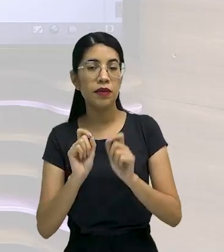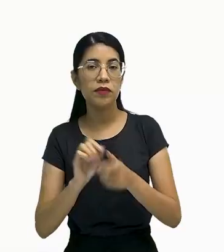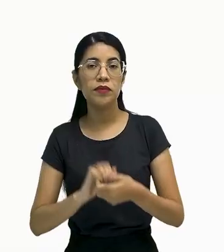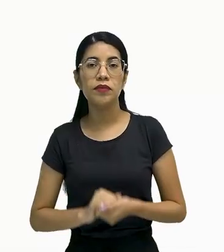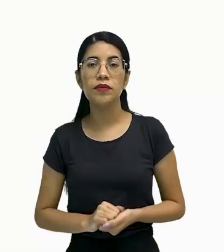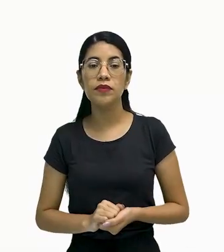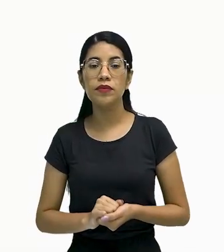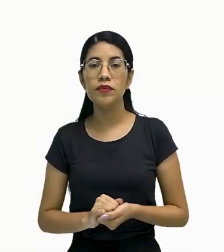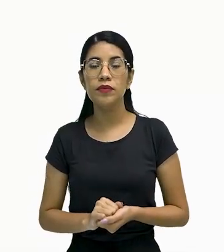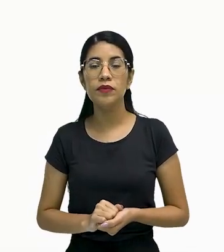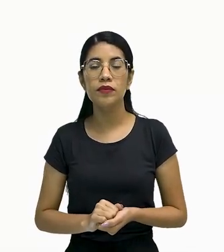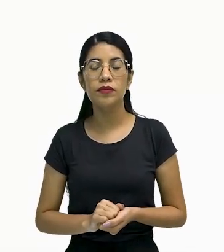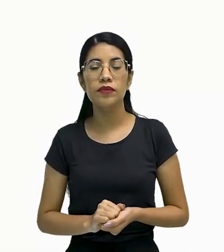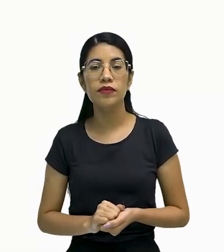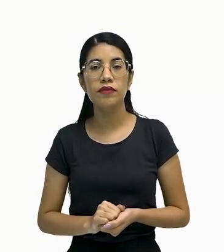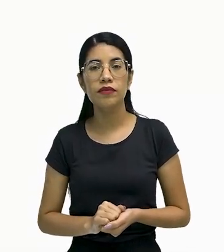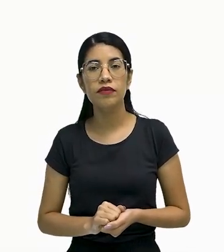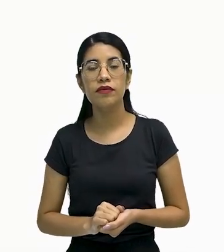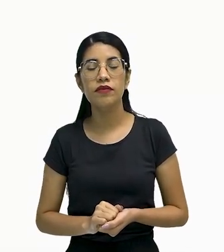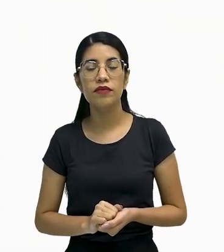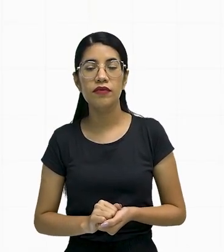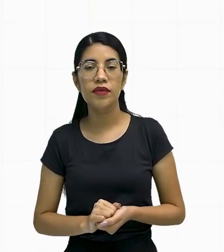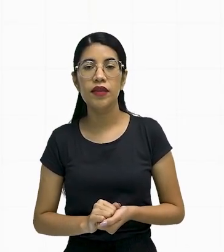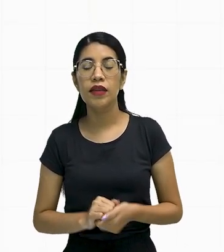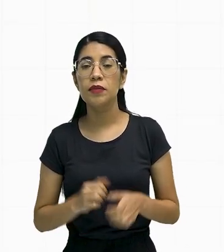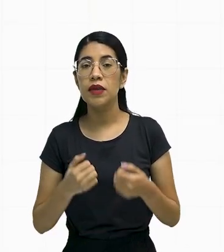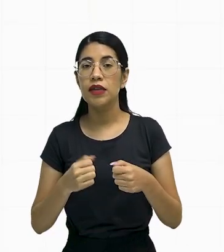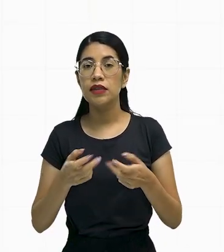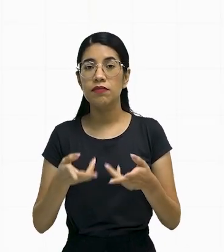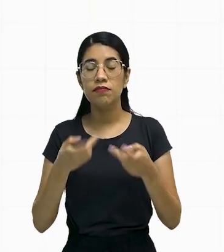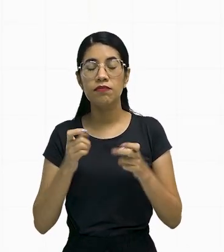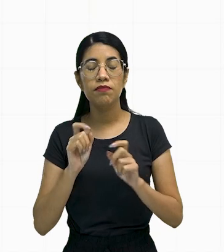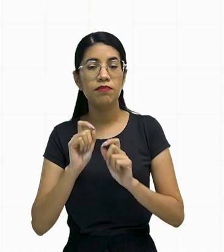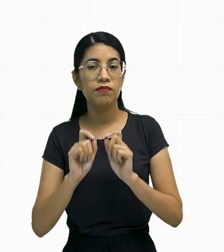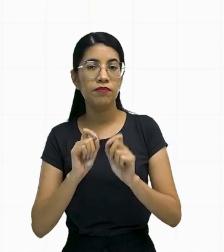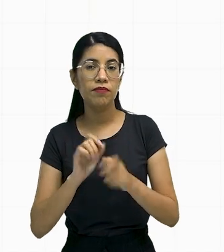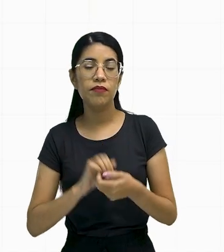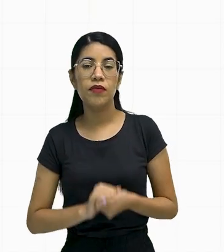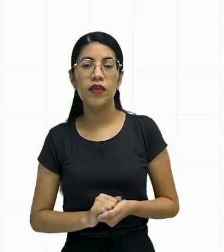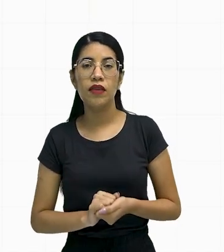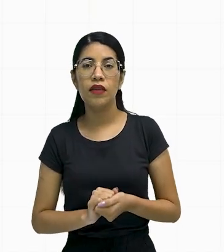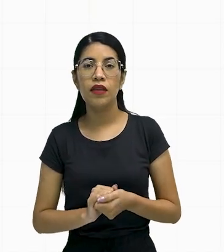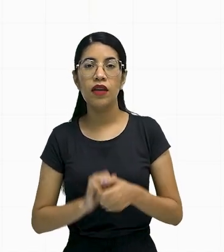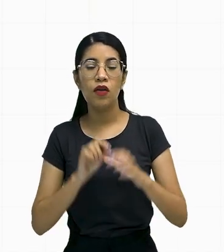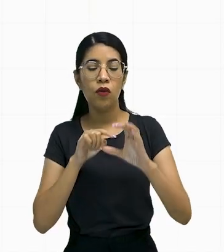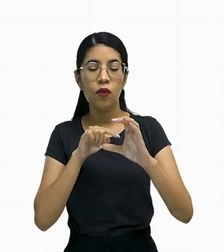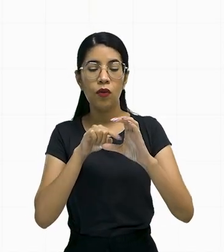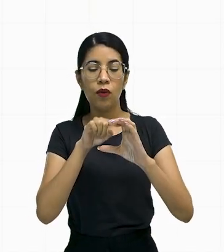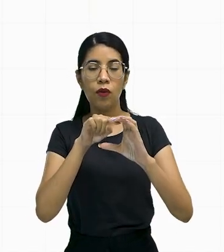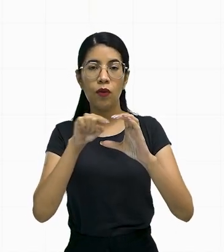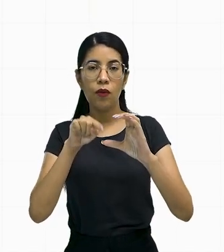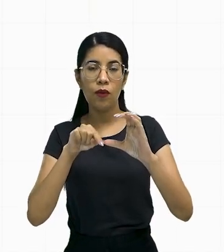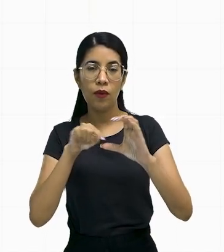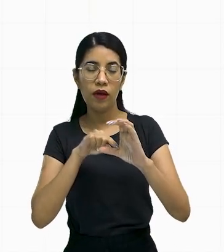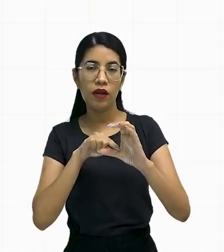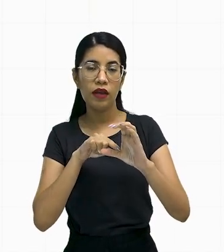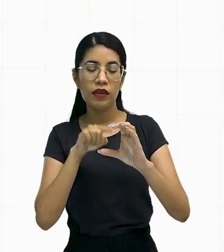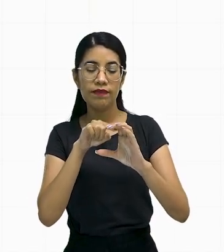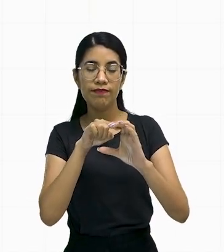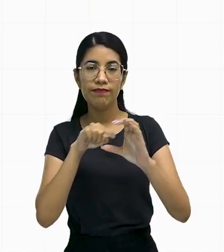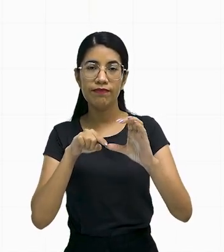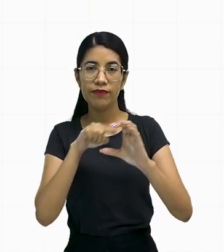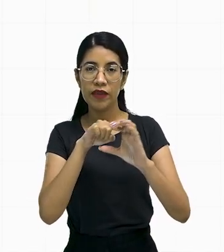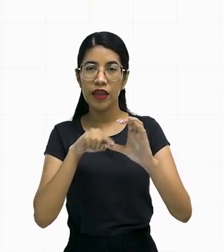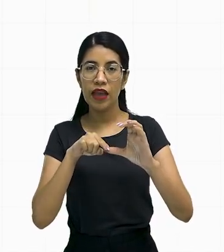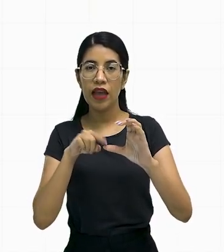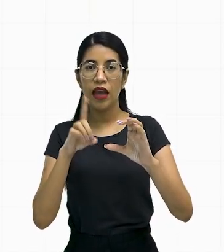tela. Nessa questão, é importante você perceber que o quadrado escrito, o diâmetro, aliás, a diagonal